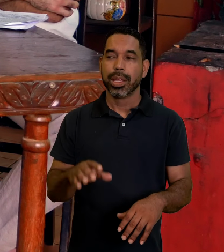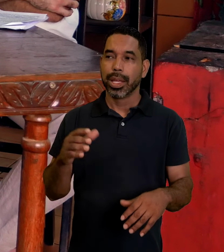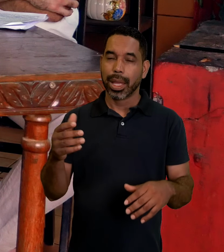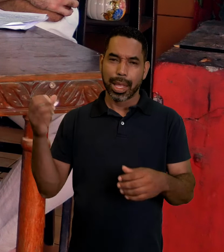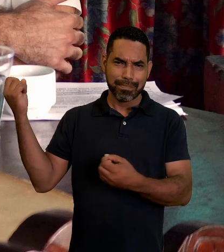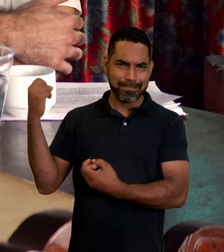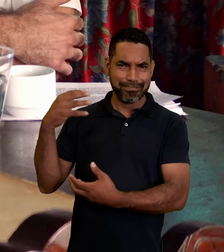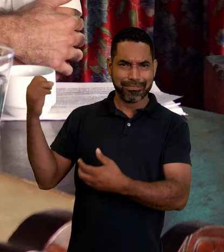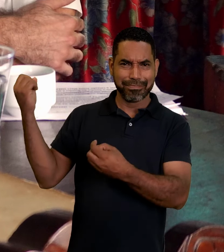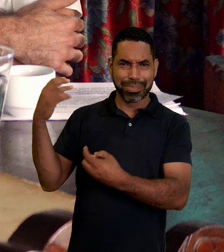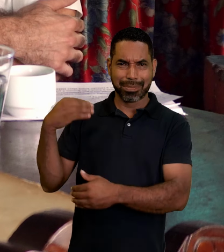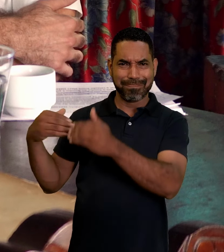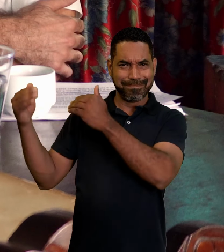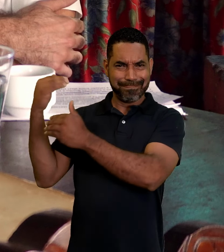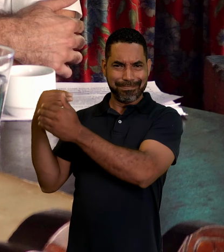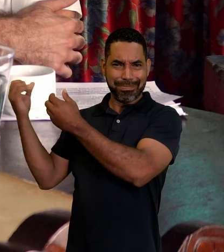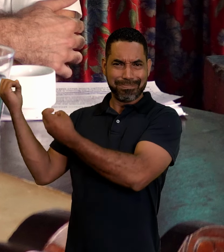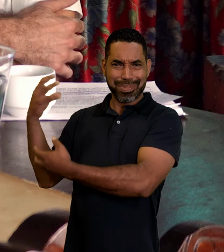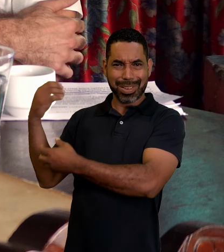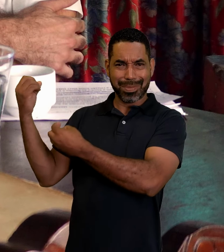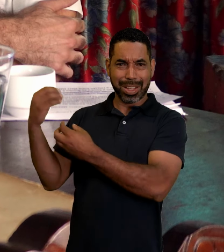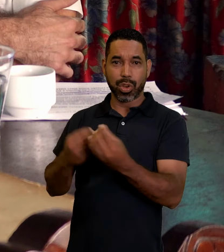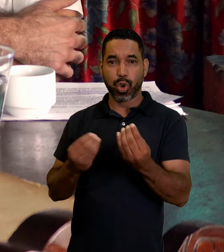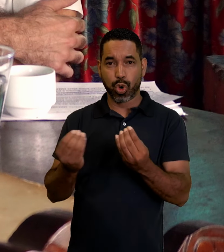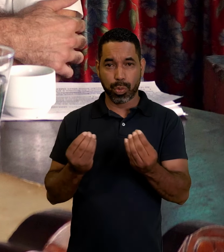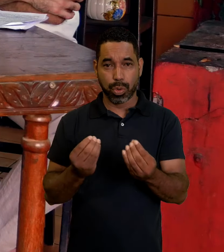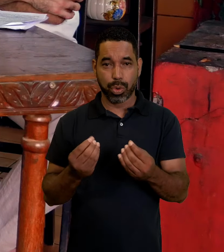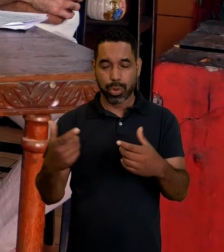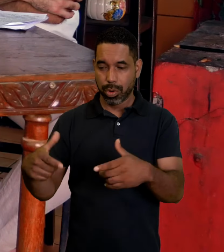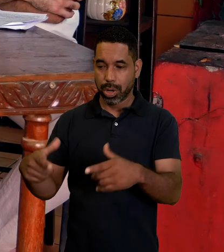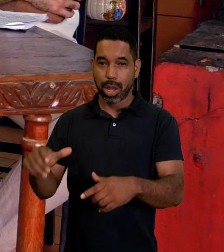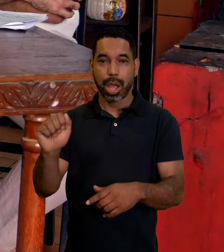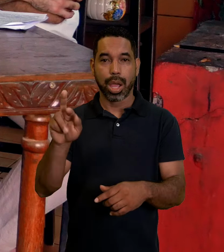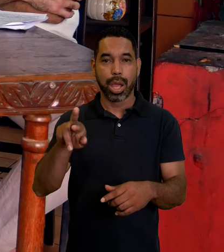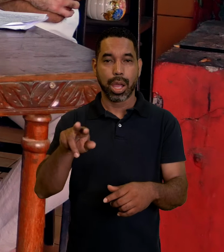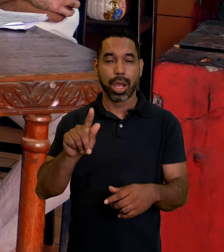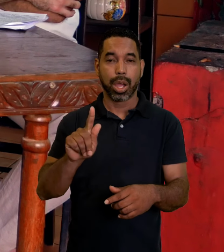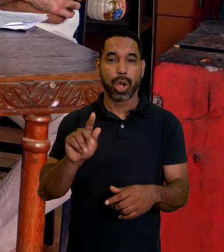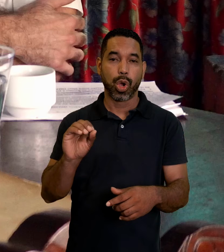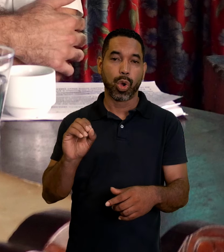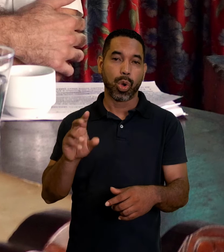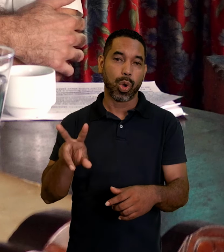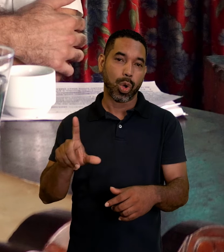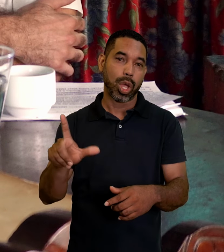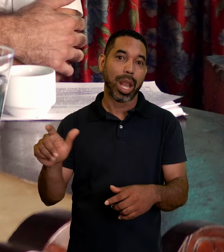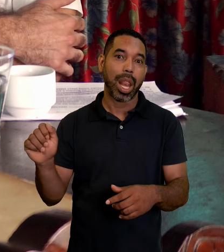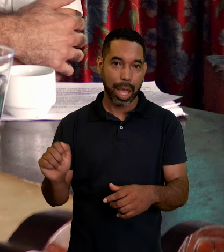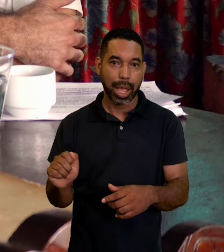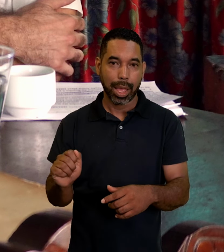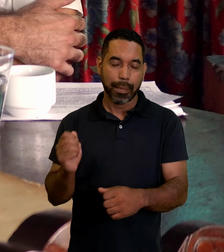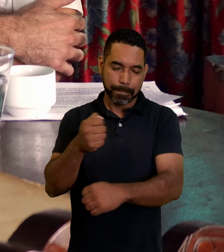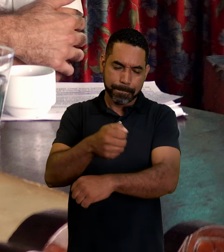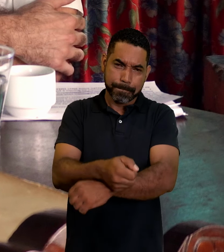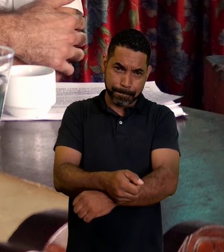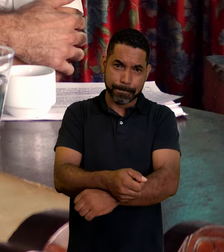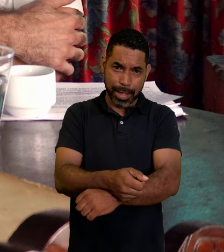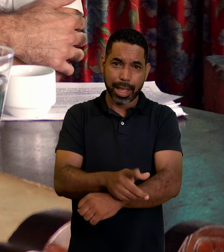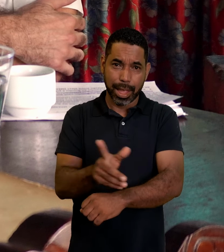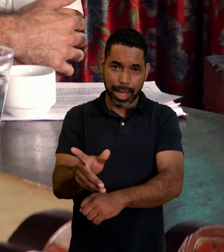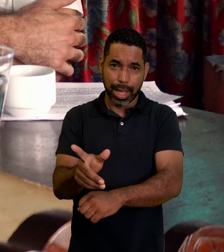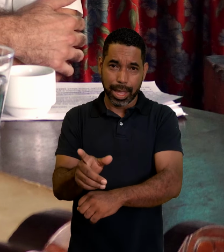tem registro desse tipo de instrumento já em Angola, né, antes desse processo da escravidão para o Brasil, da